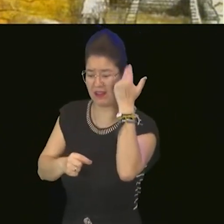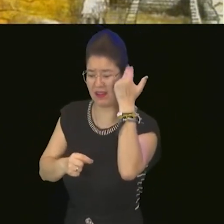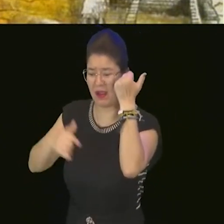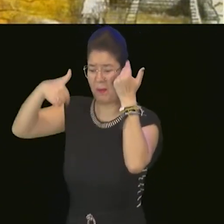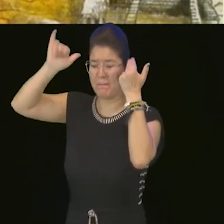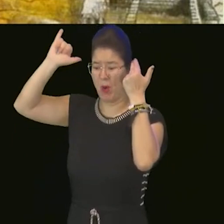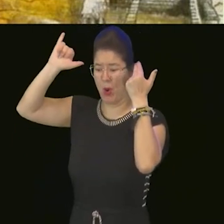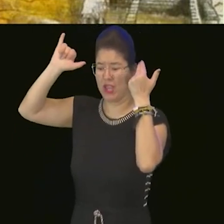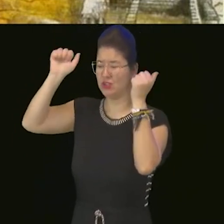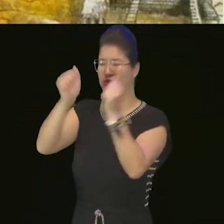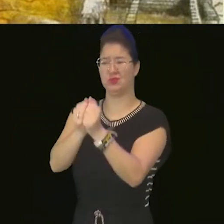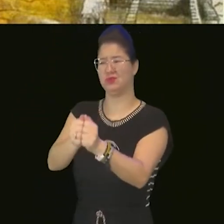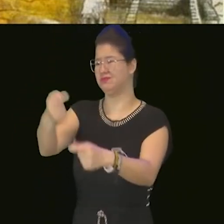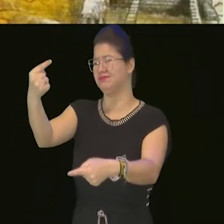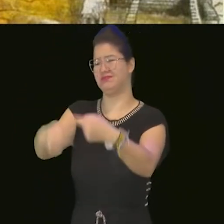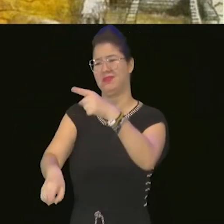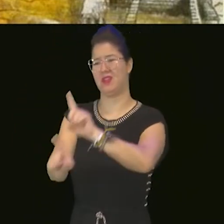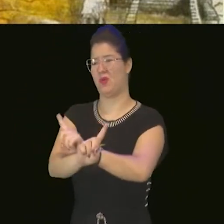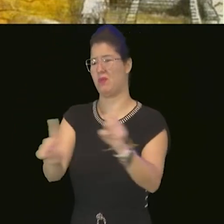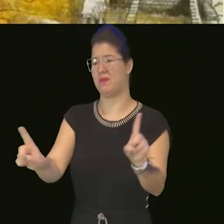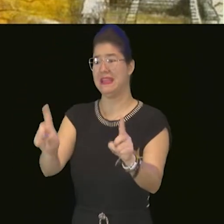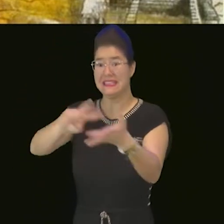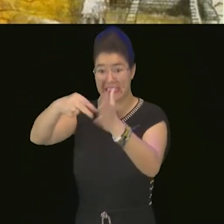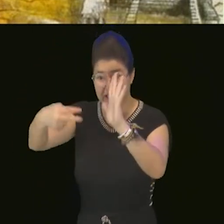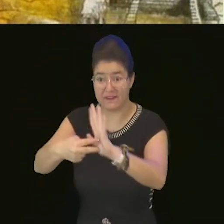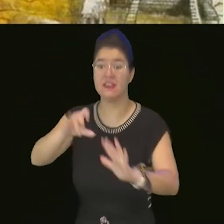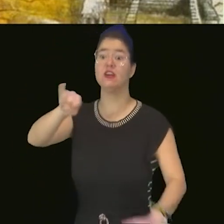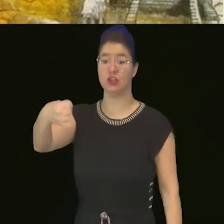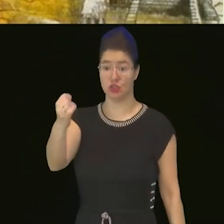boi. Isto é julgo desigual.